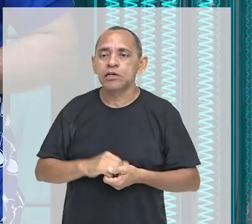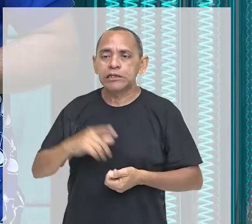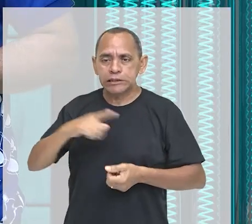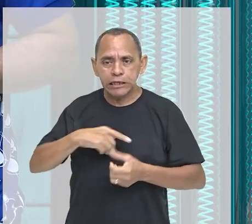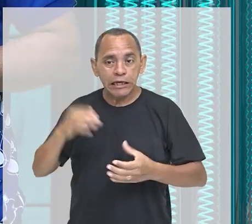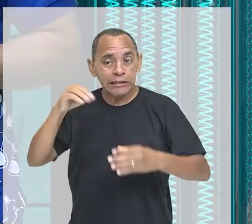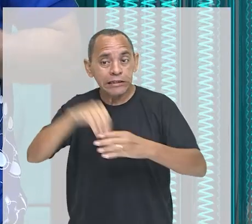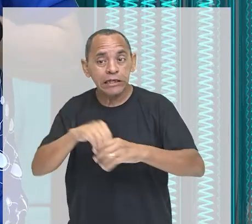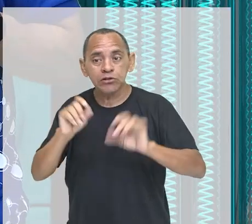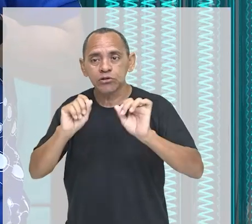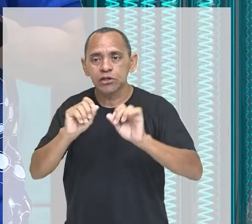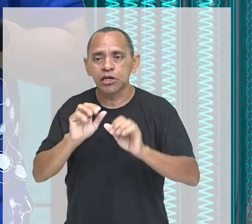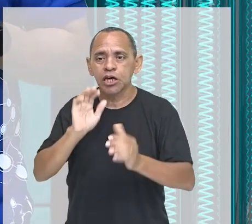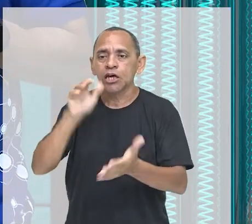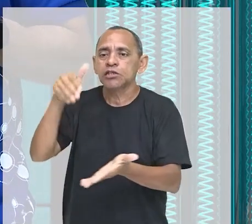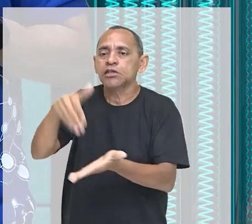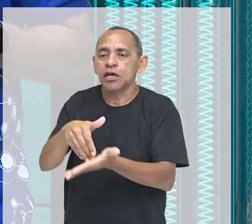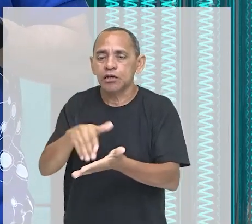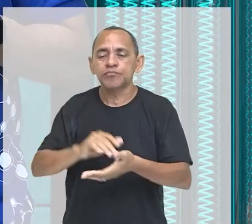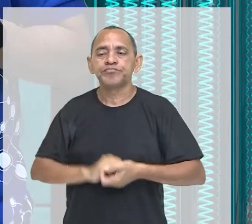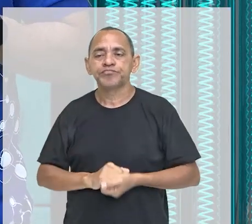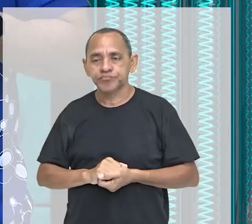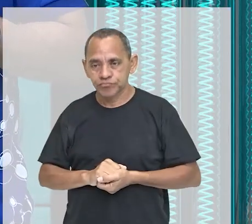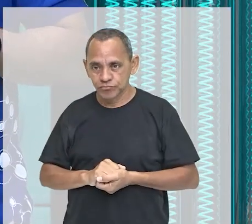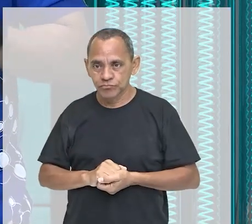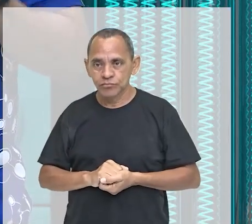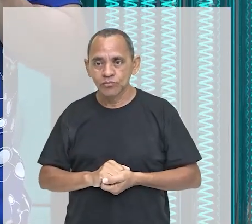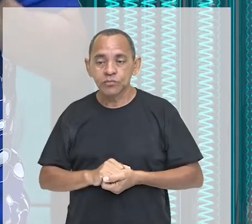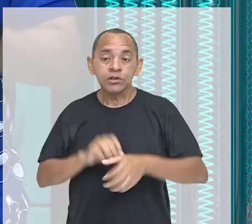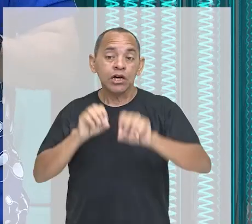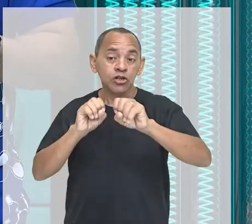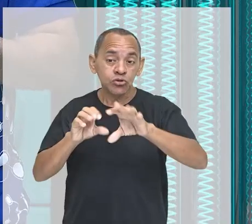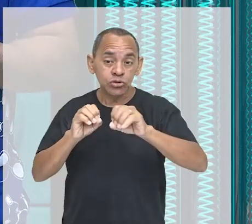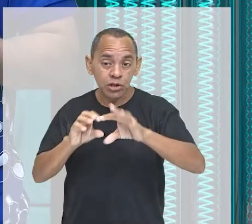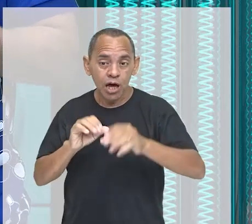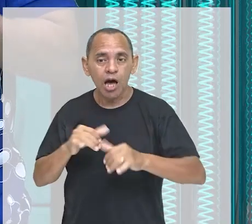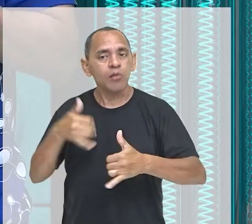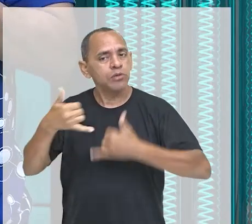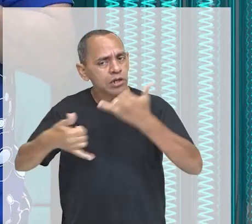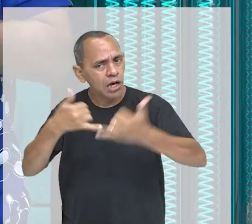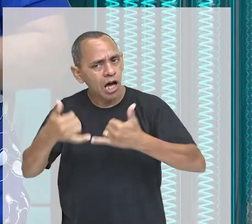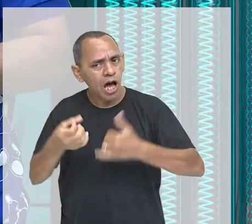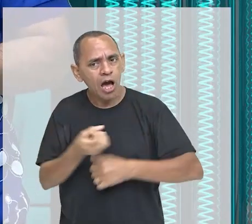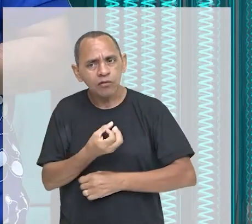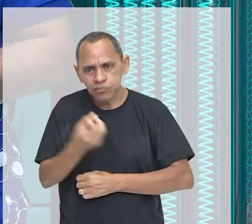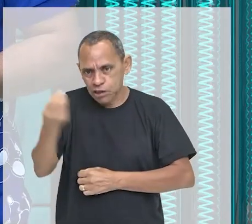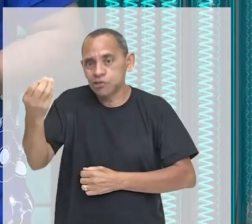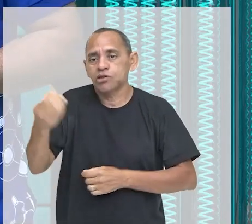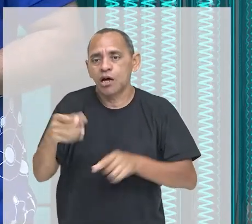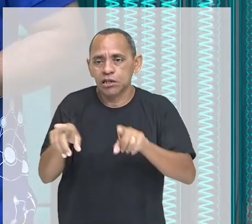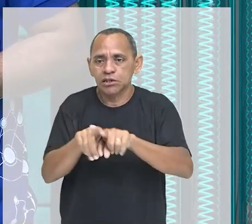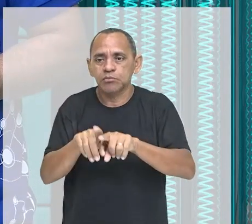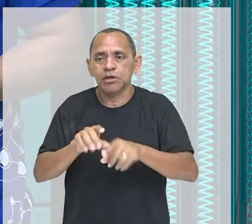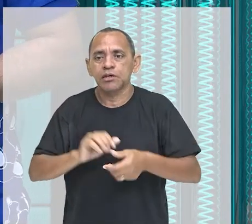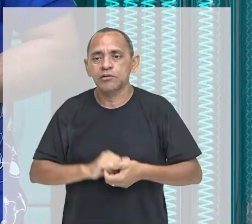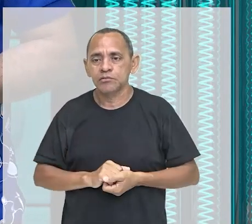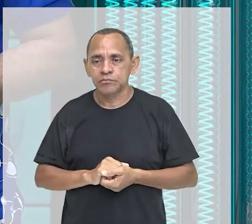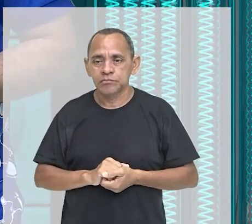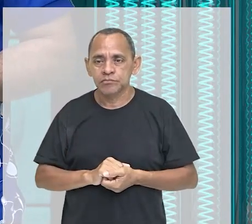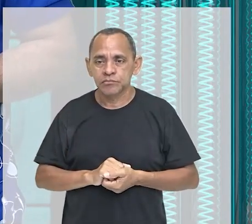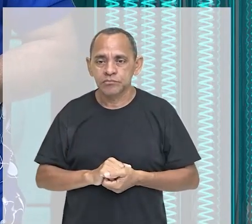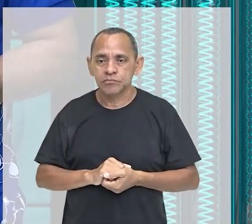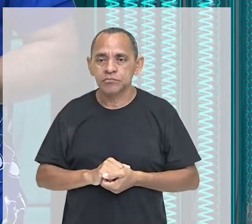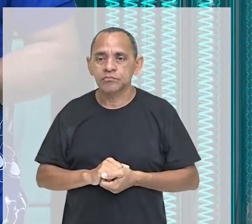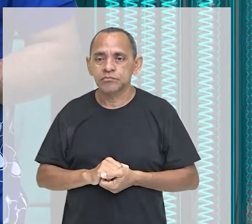terminação R. Por exemplo, estudar, caminhar, viajar, brincar. Todos esses verbos têm terminação em R. E isso indica que